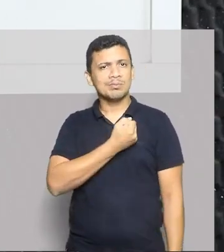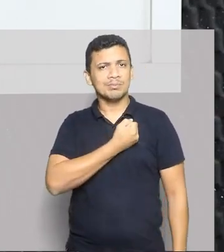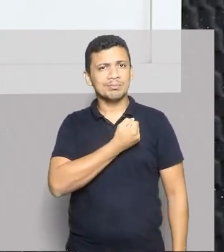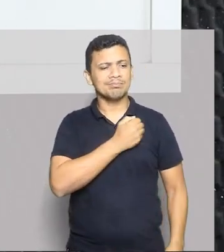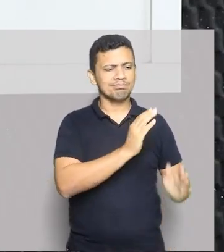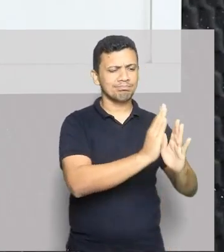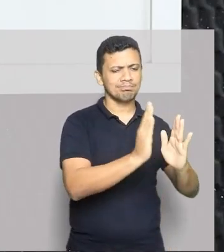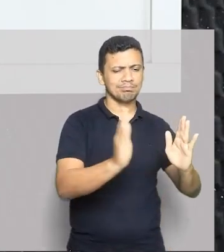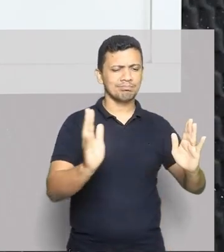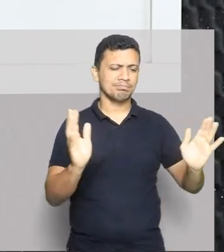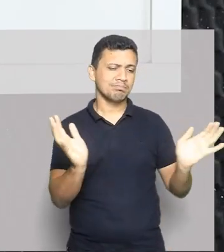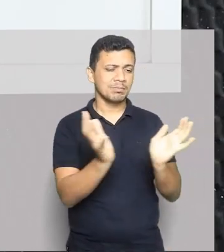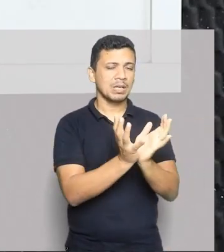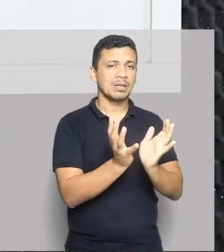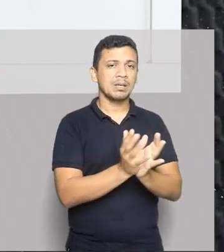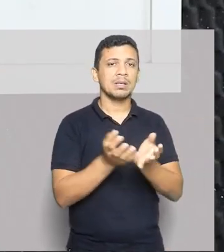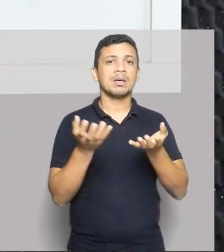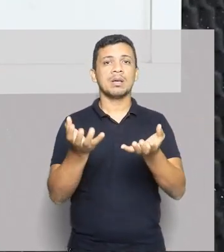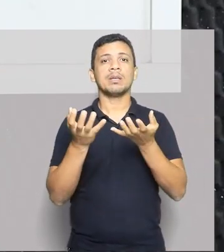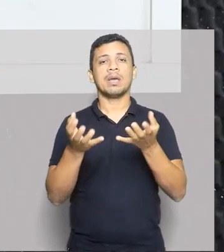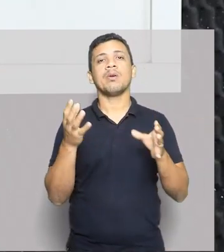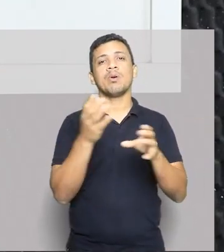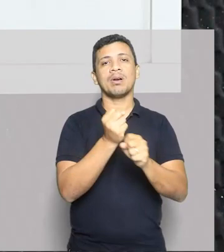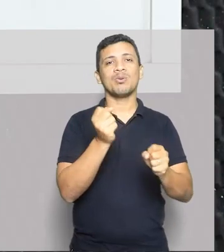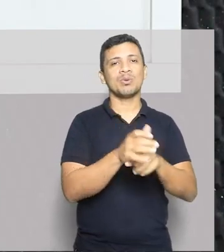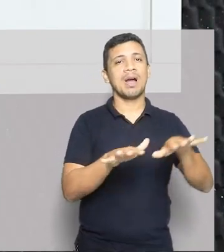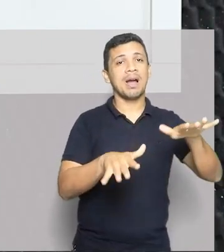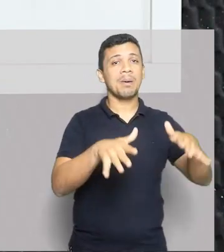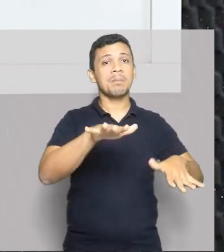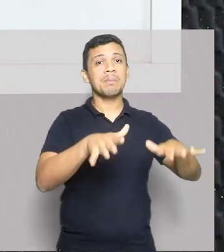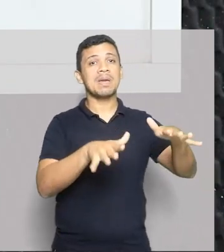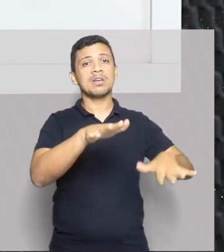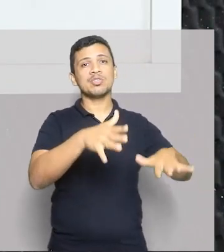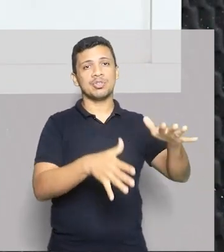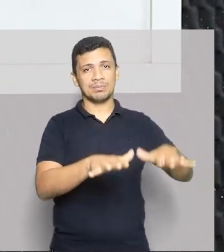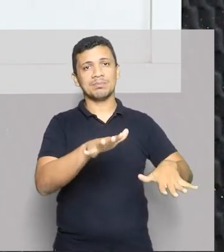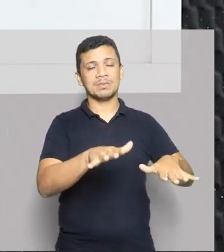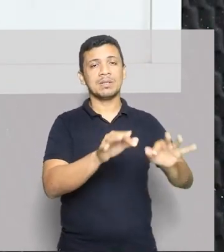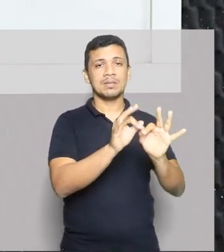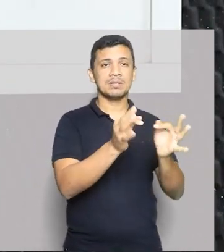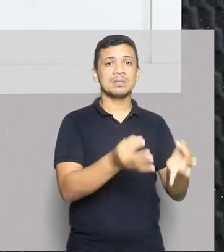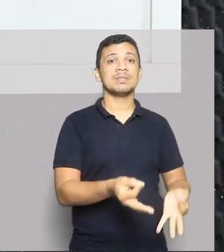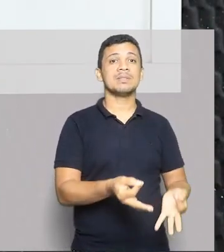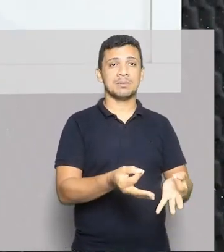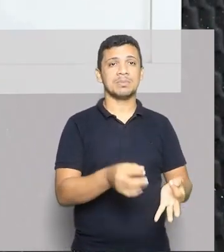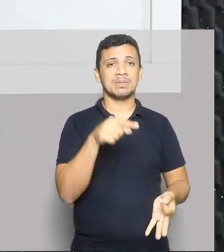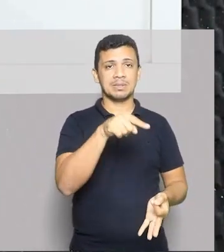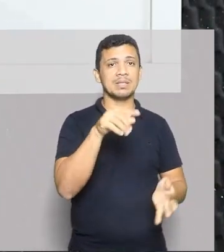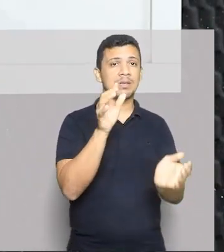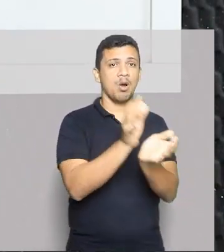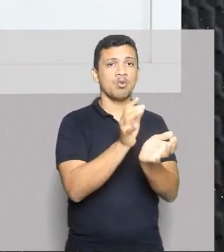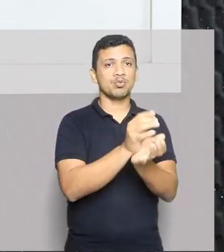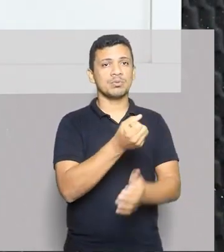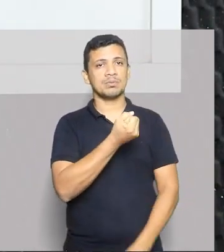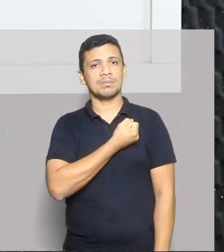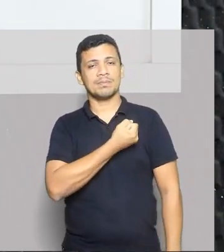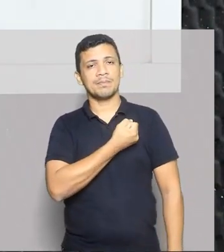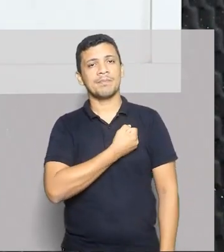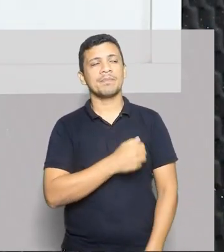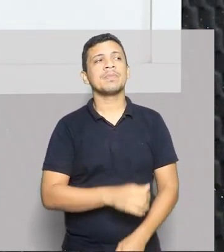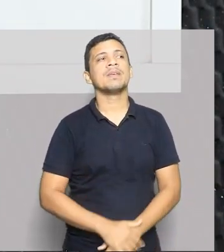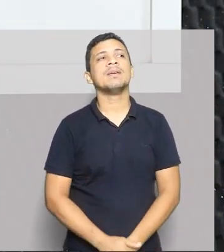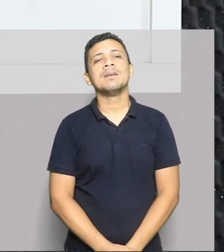E eu desejo calcular a média aritmética simples desse conjunto de dados, tá? Eu